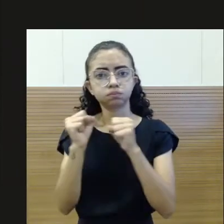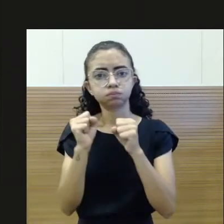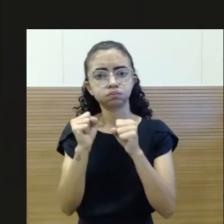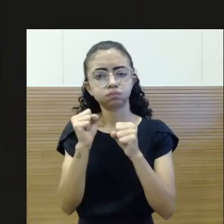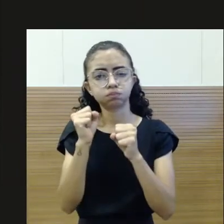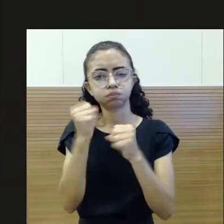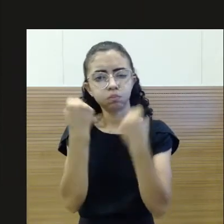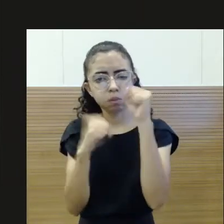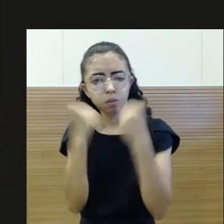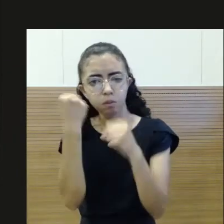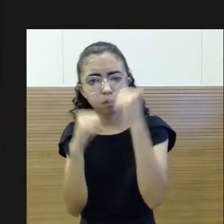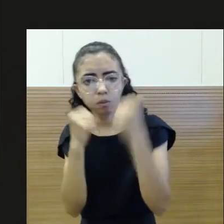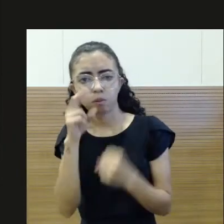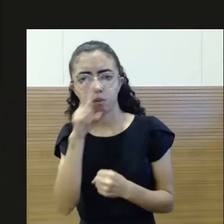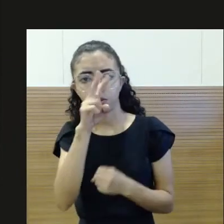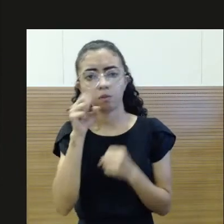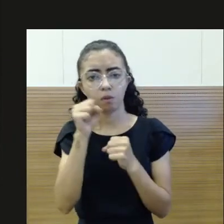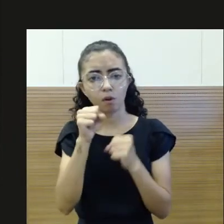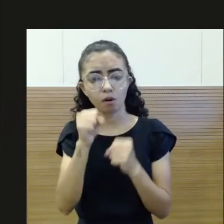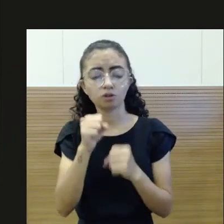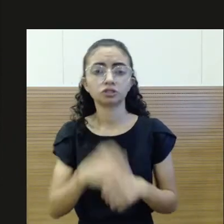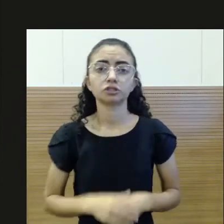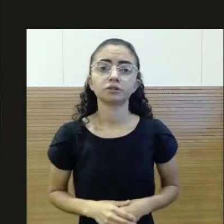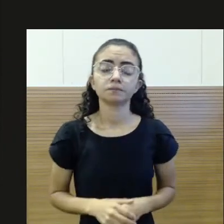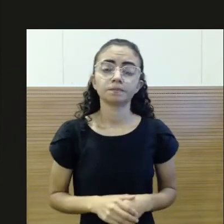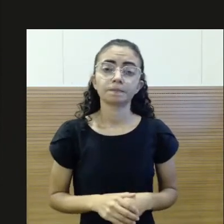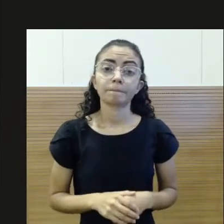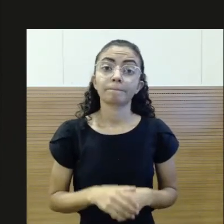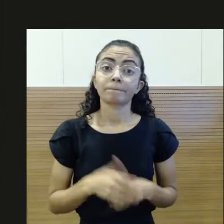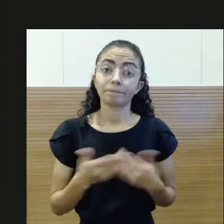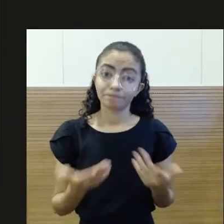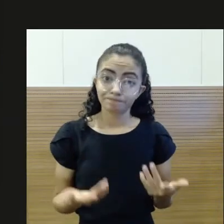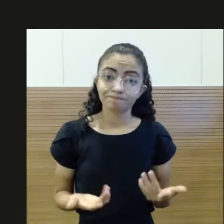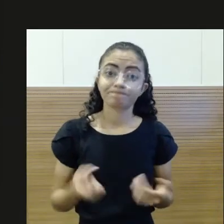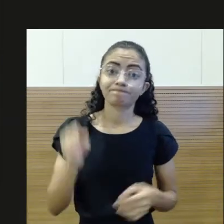produtos que vai alavancando a